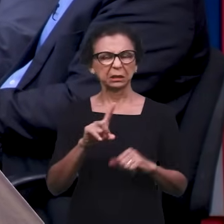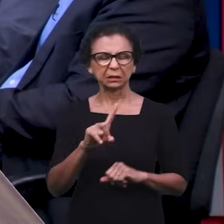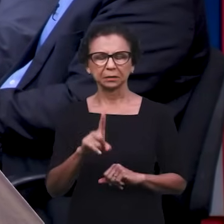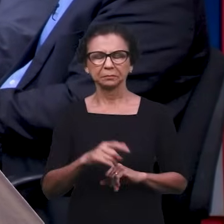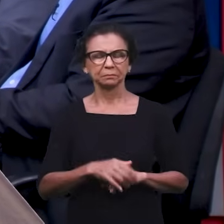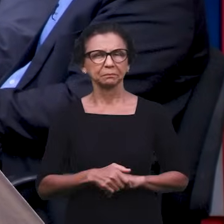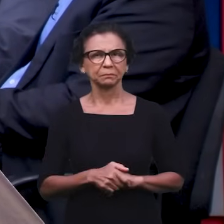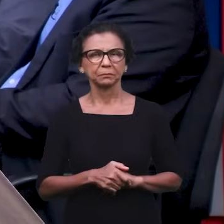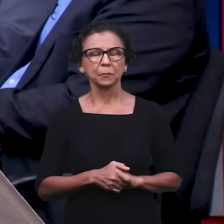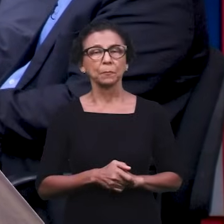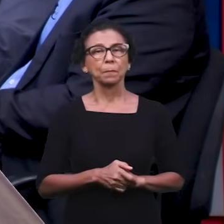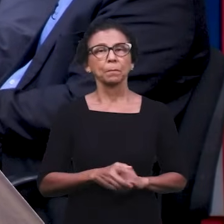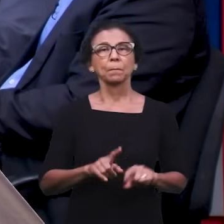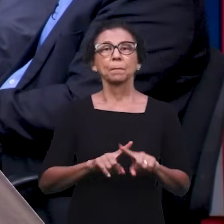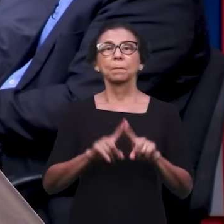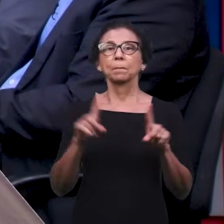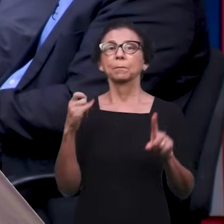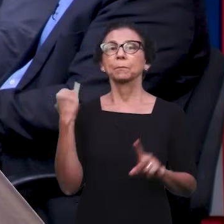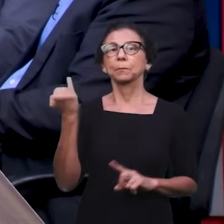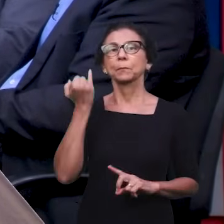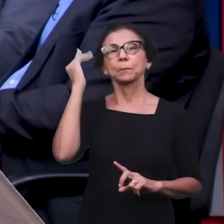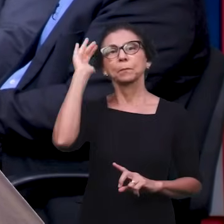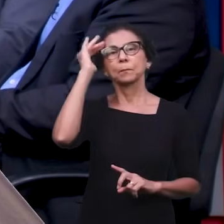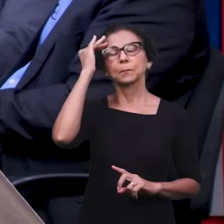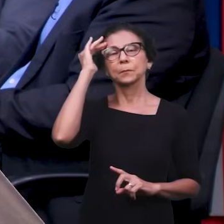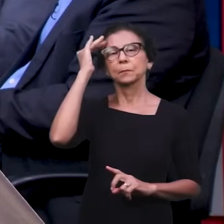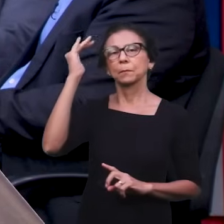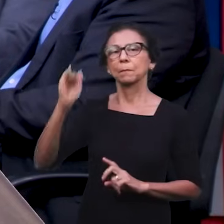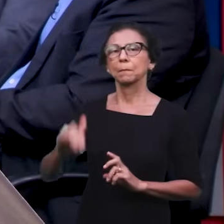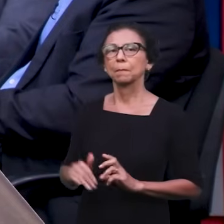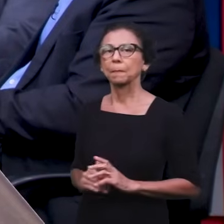gente precisa entender. E também,